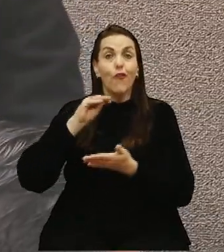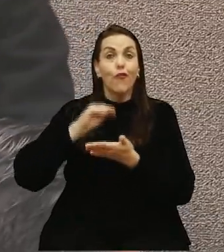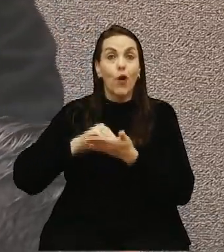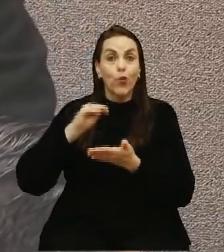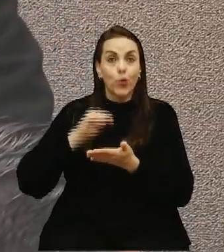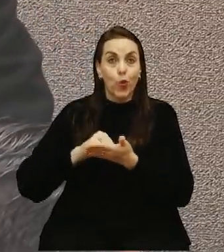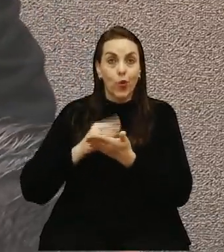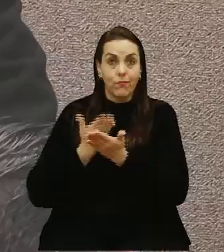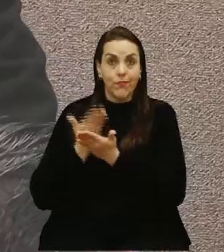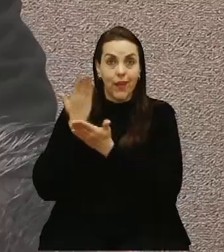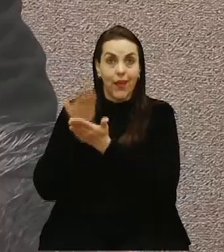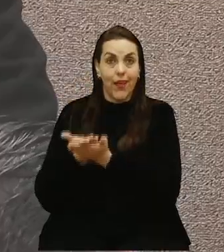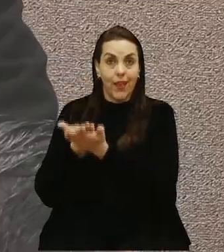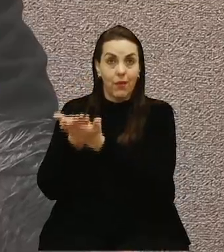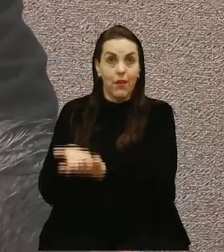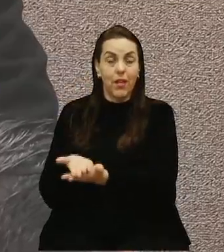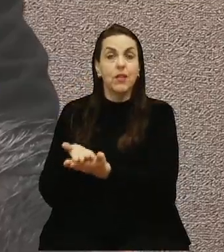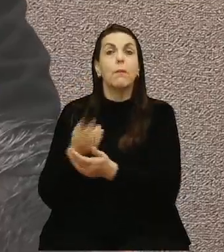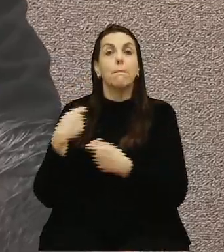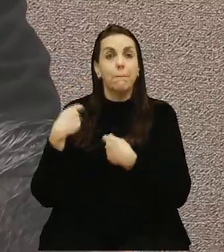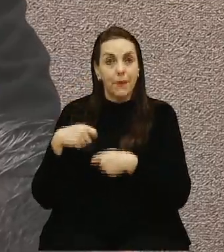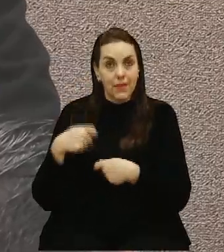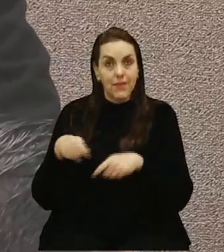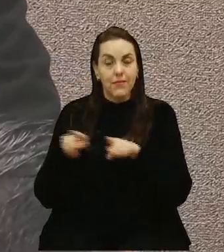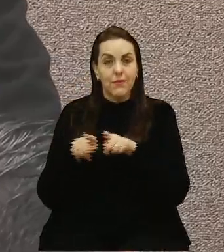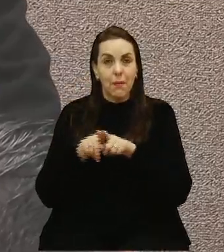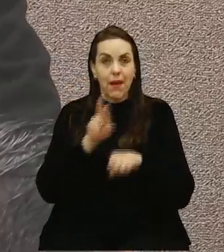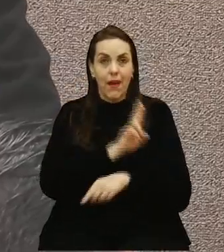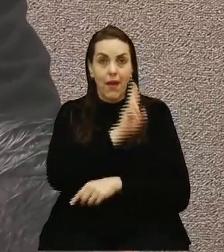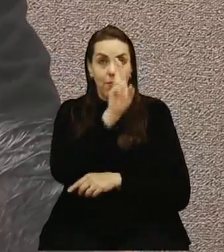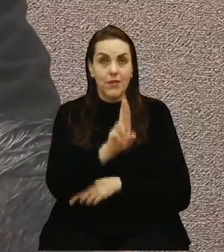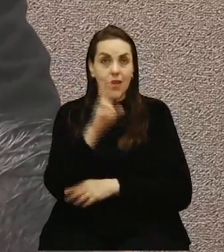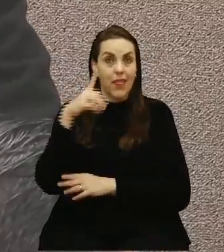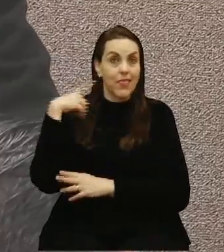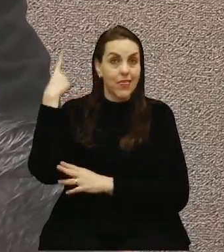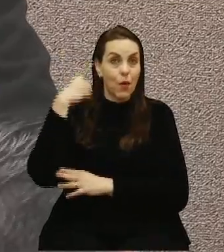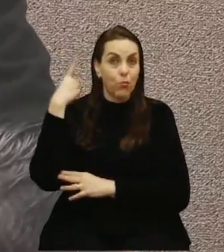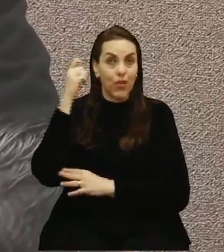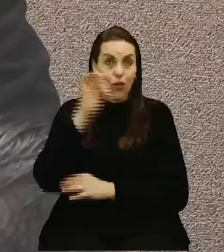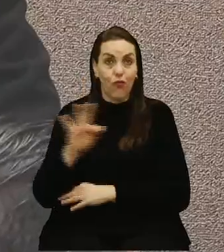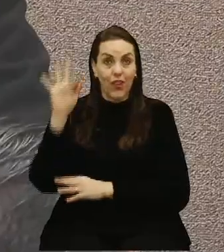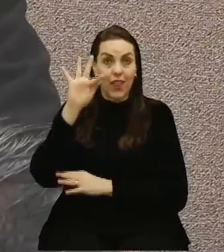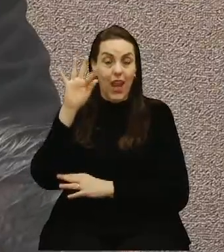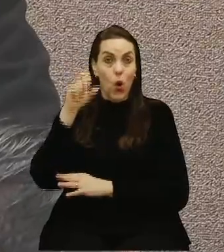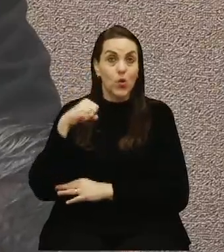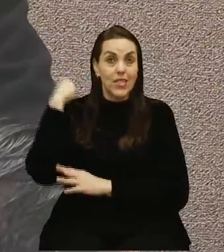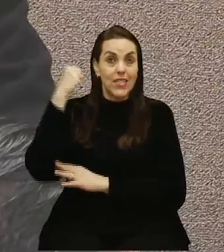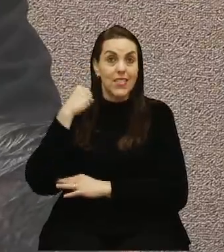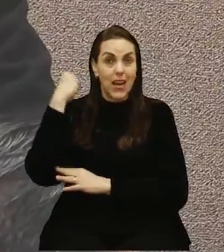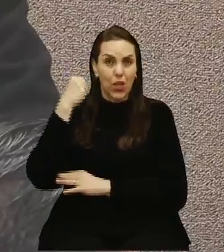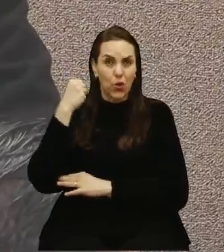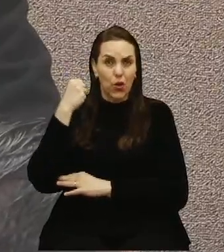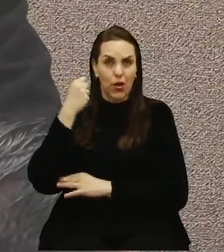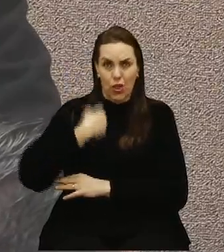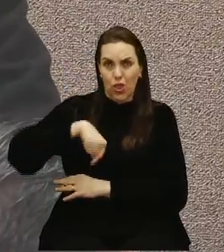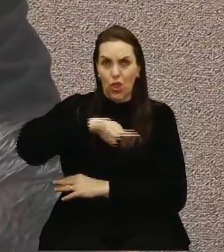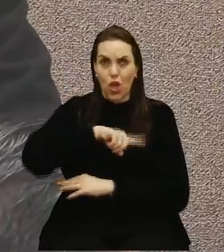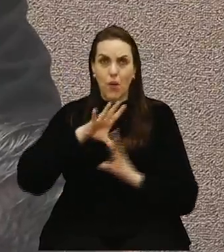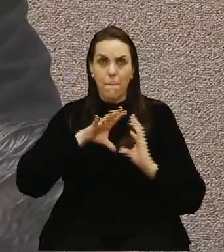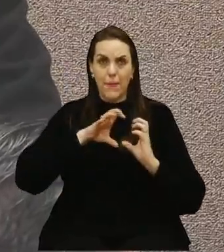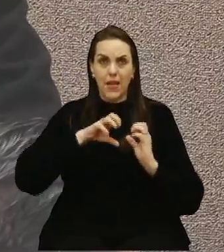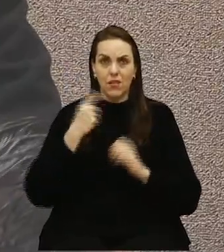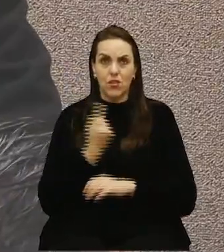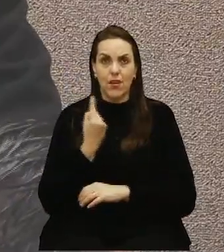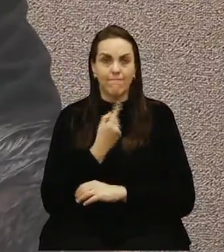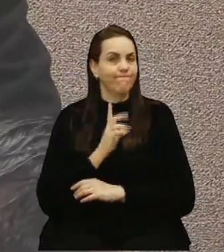que encaminhar aos nossos representantes, deputados federais e senadores. Isso aí não é uma briga nossa. Nós aqui não conseguimos ter